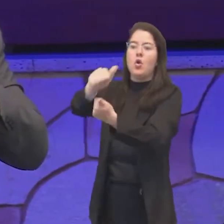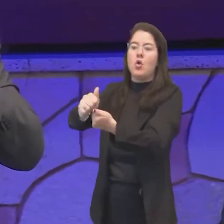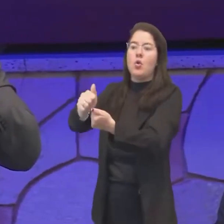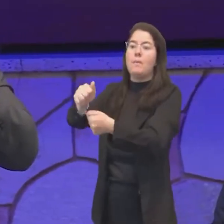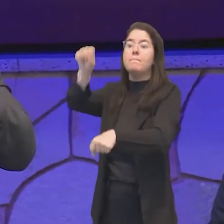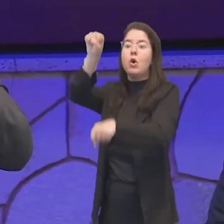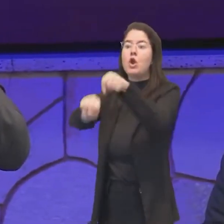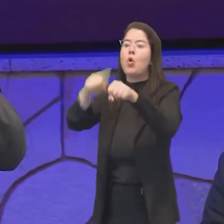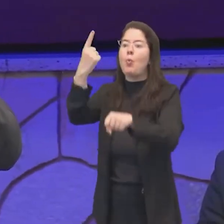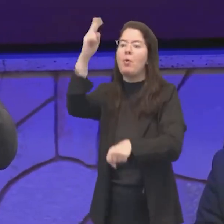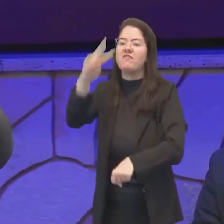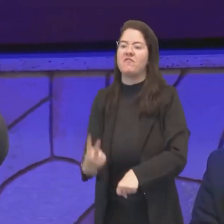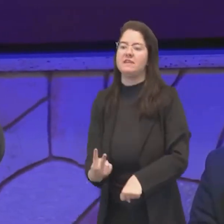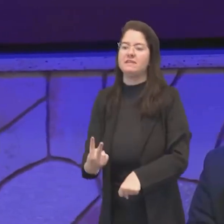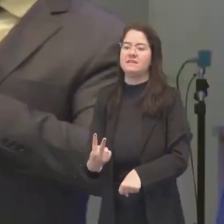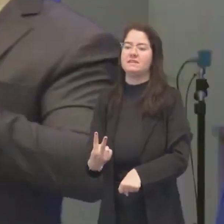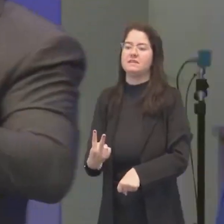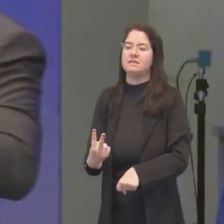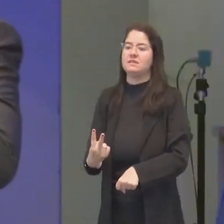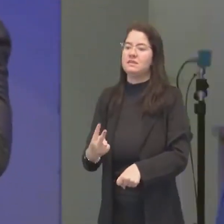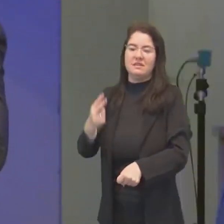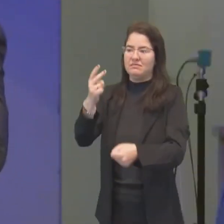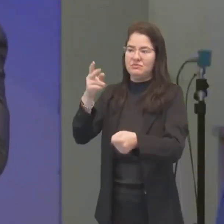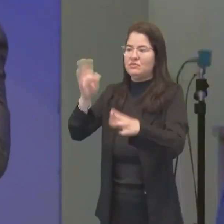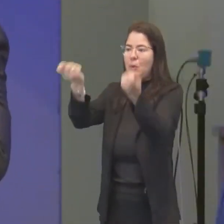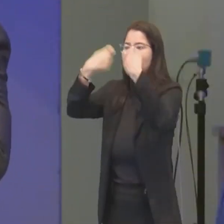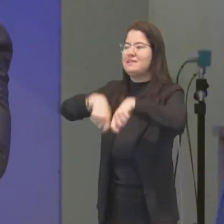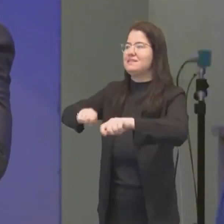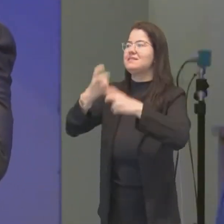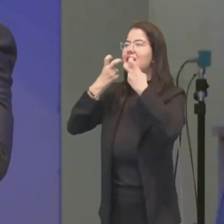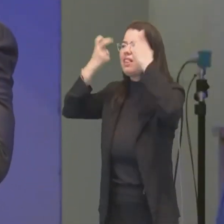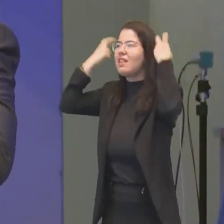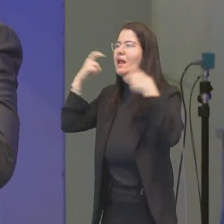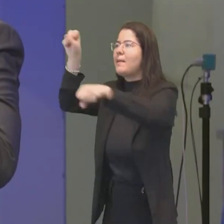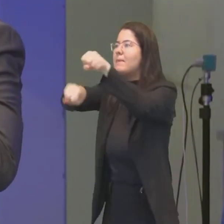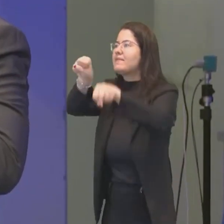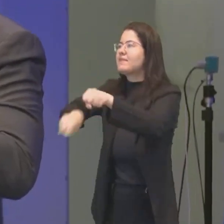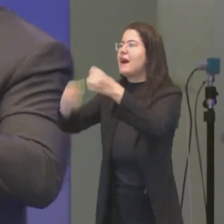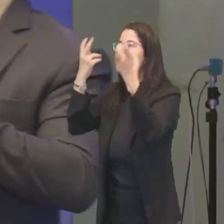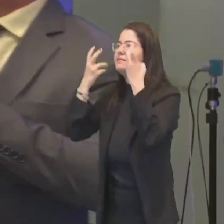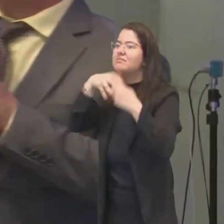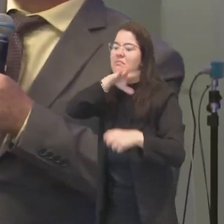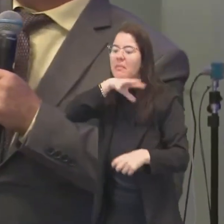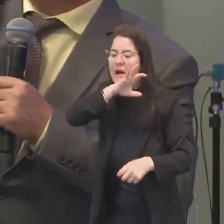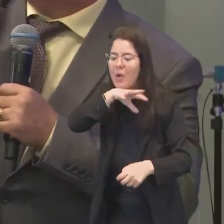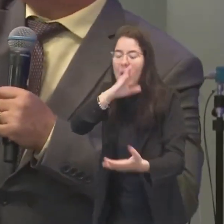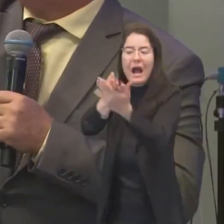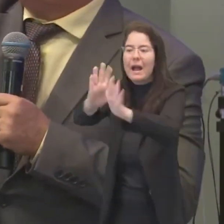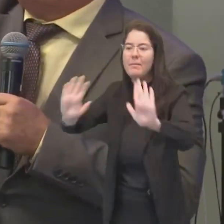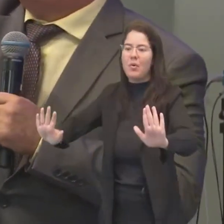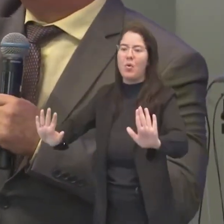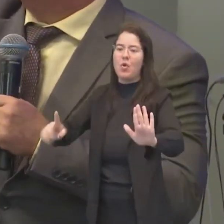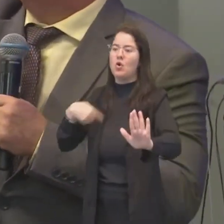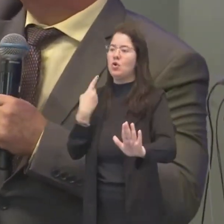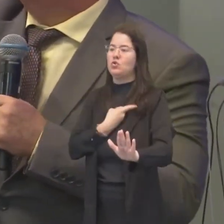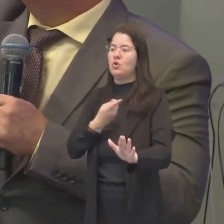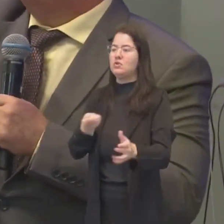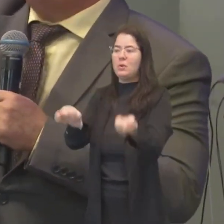só. O sacrifício foi Ele quem pagou. Nós não precisamos mais